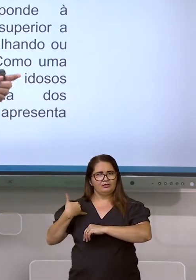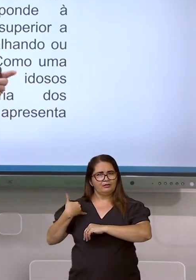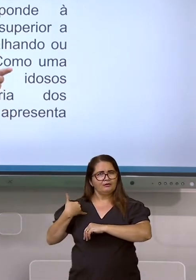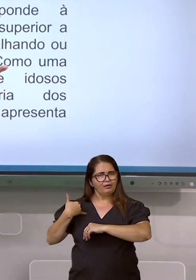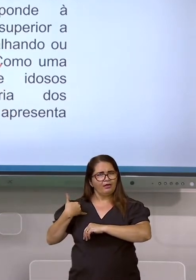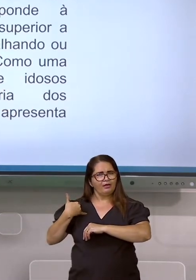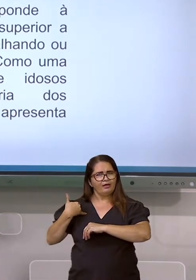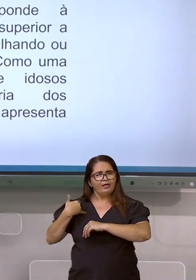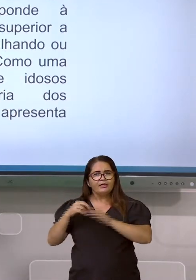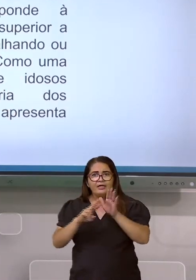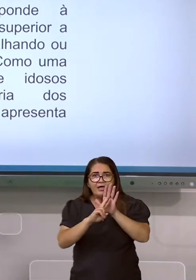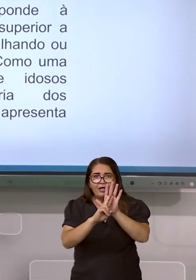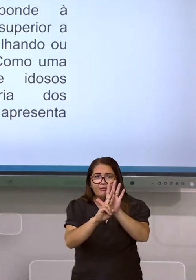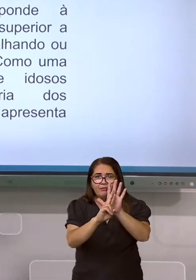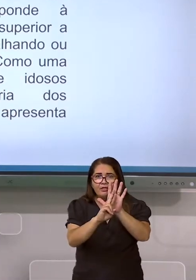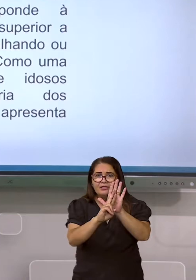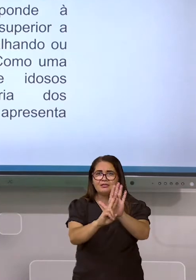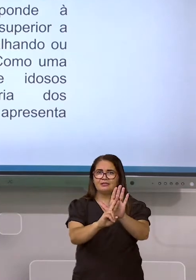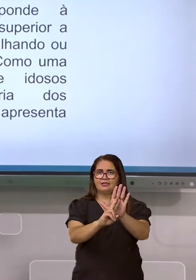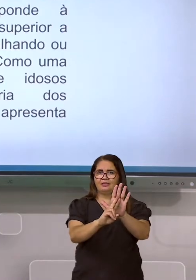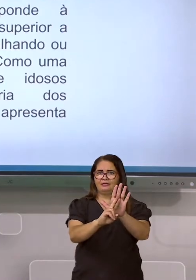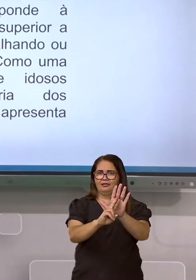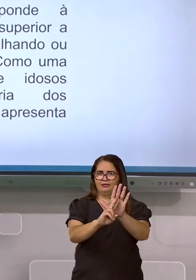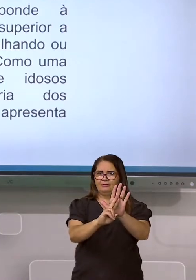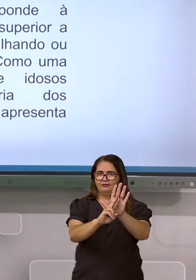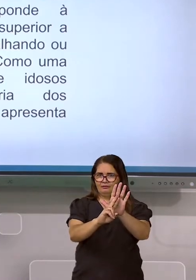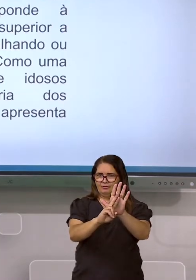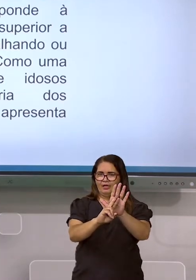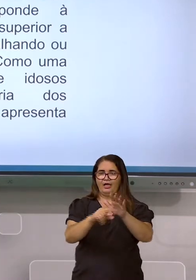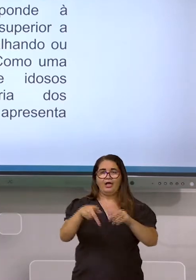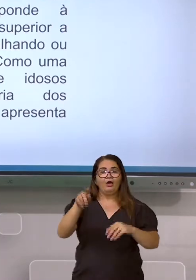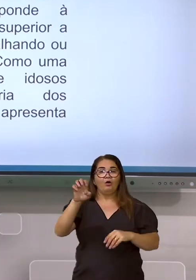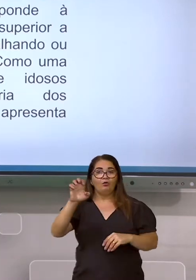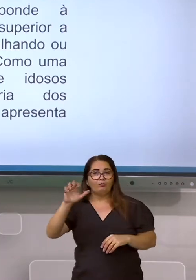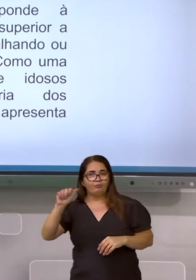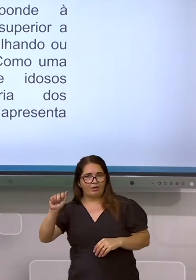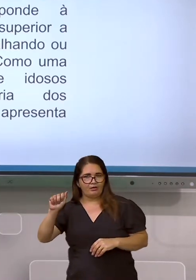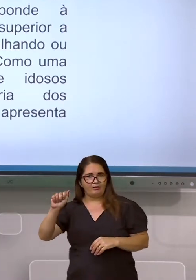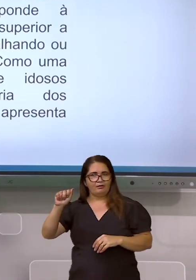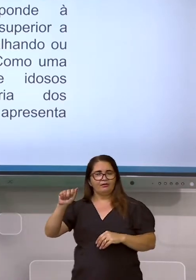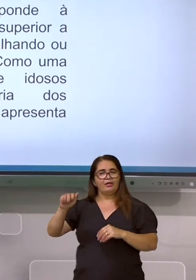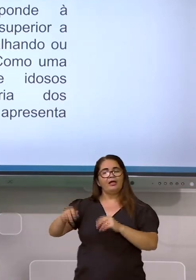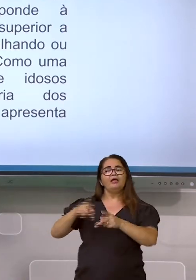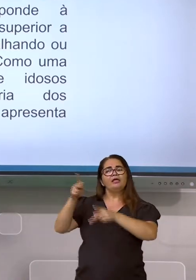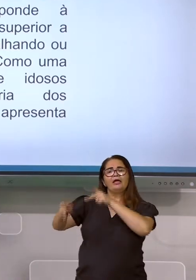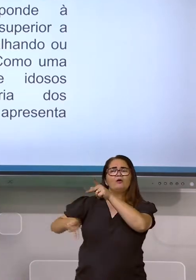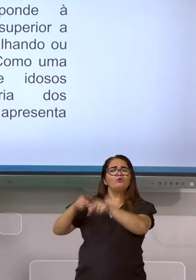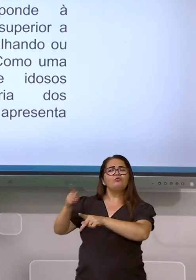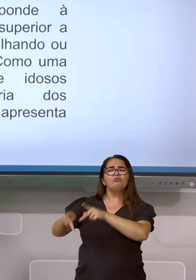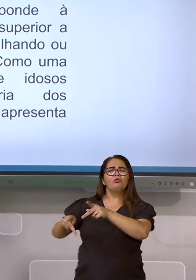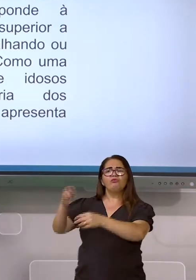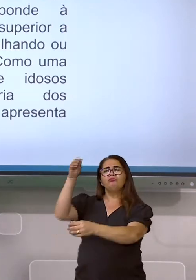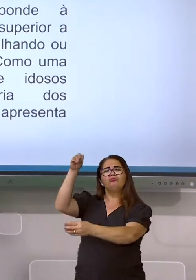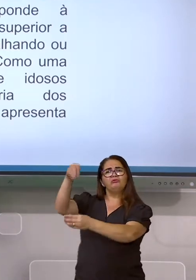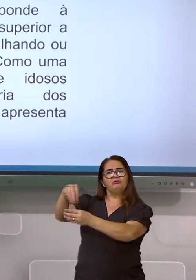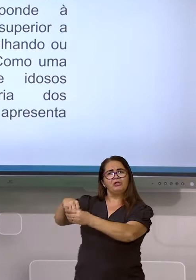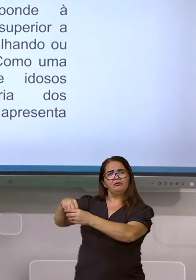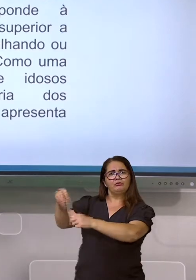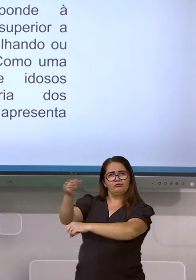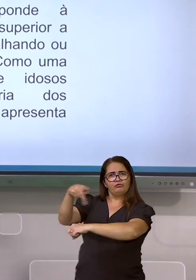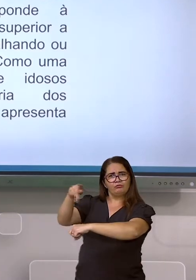atrás, ela era no máximo estourando 50 anos. Por quê? Porque a expectativa de vida do brasileiro